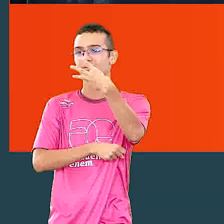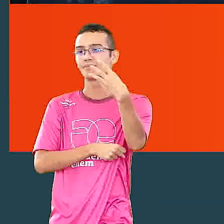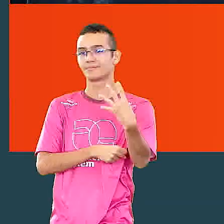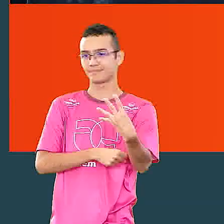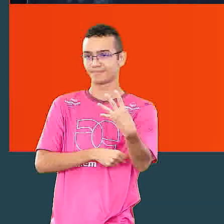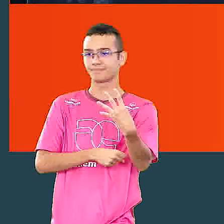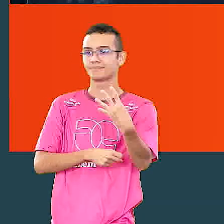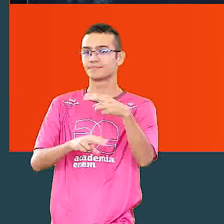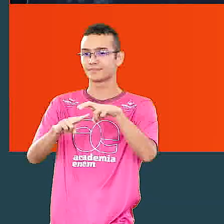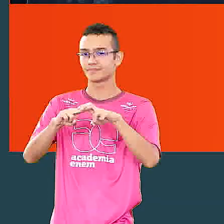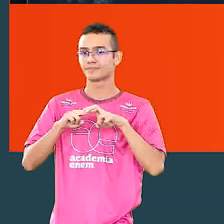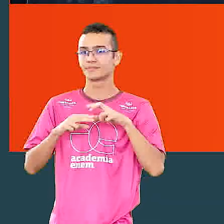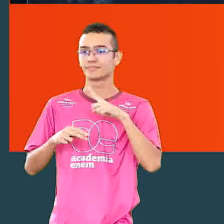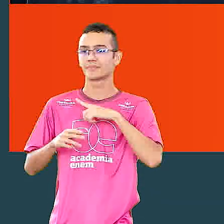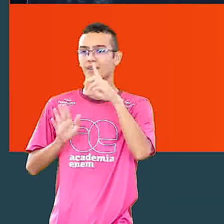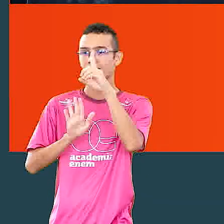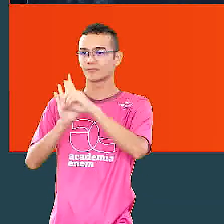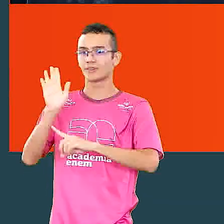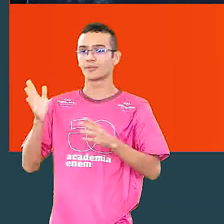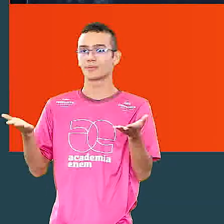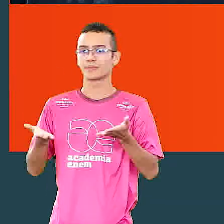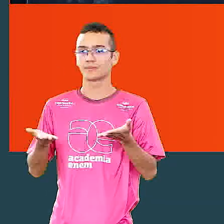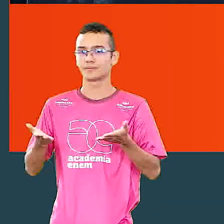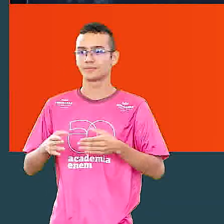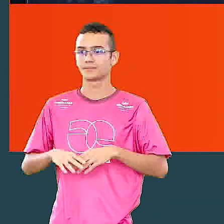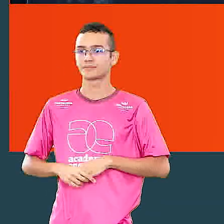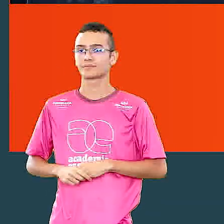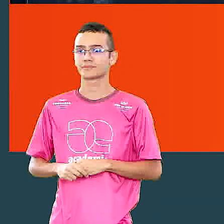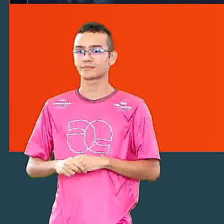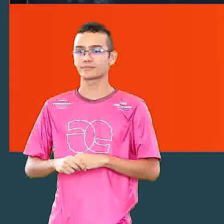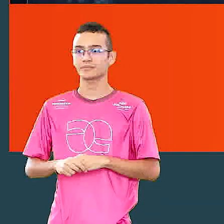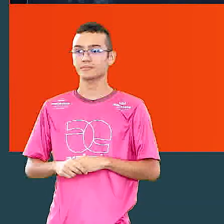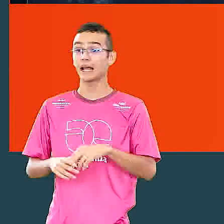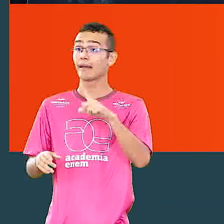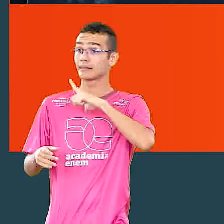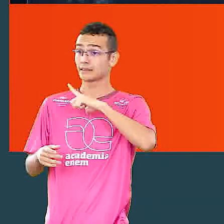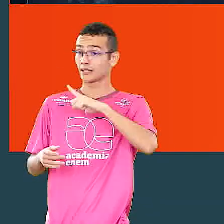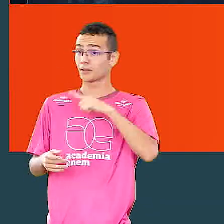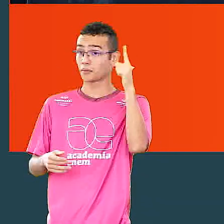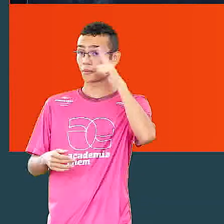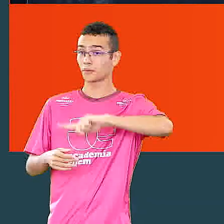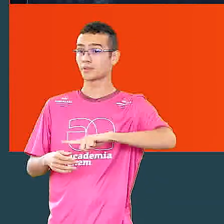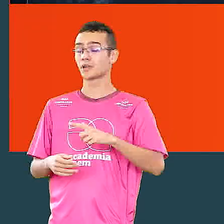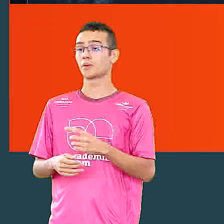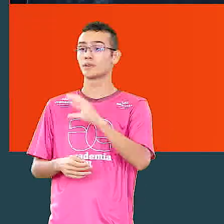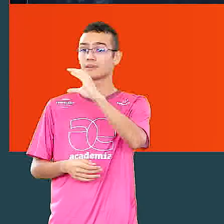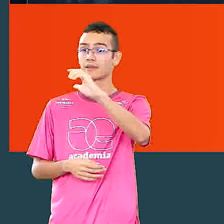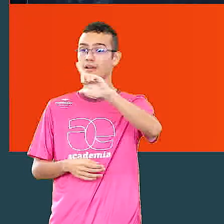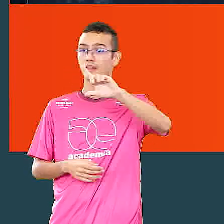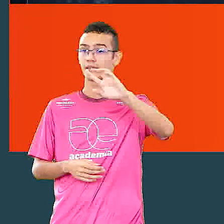TikTok frescando. O quê? CLT. A CLT, bote